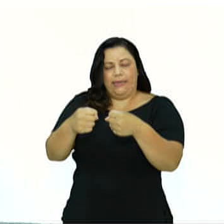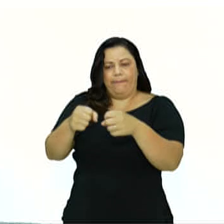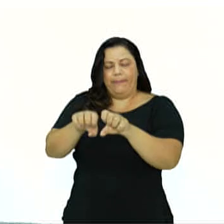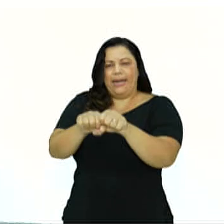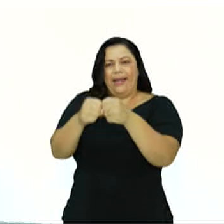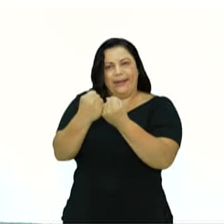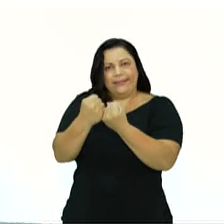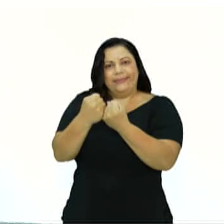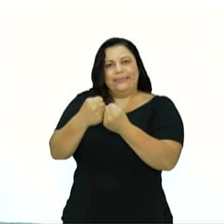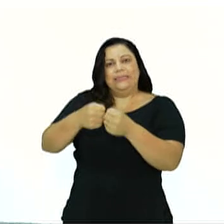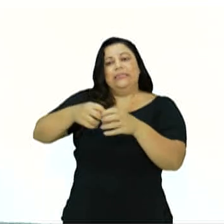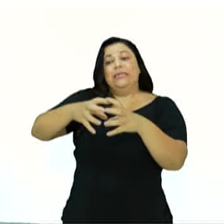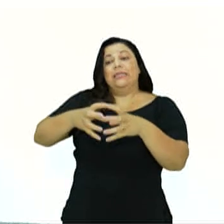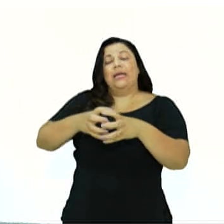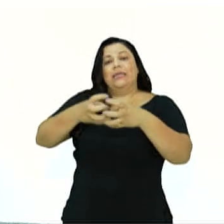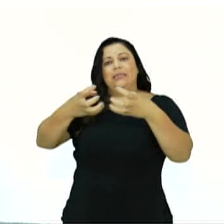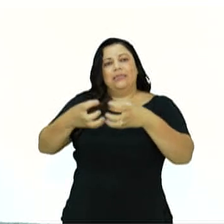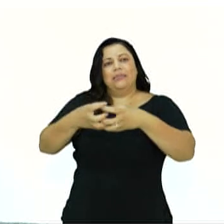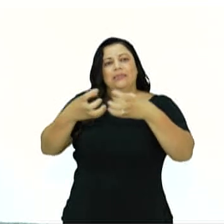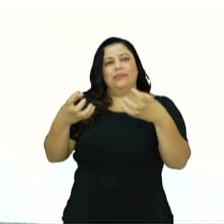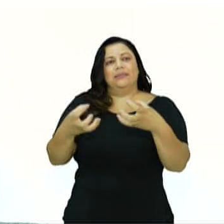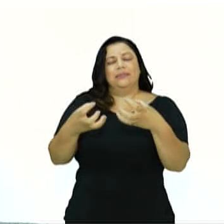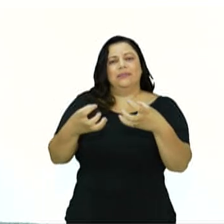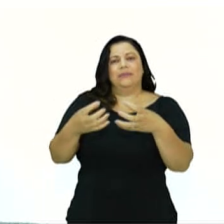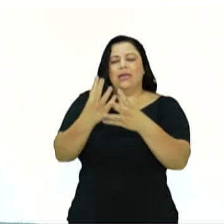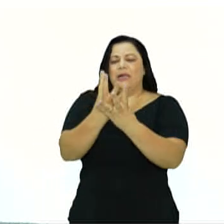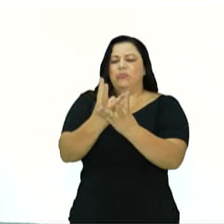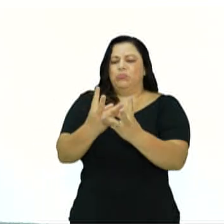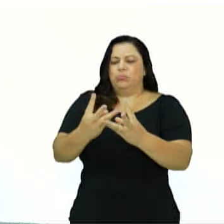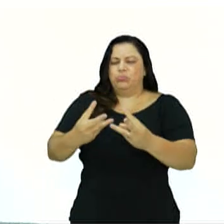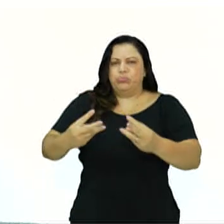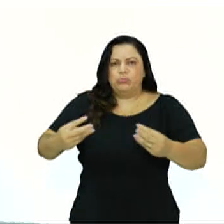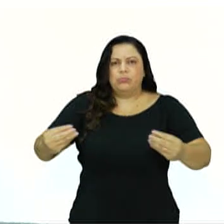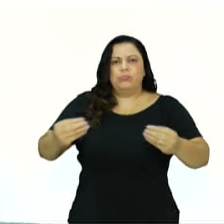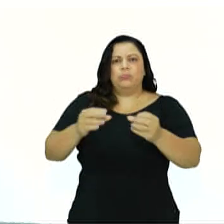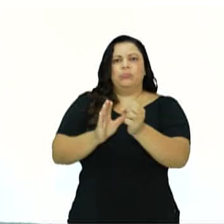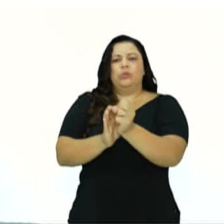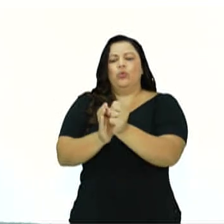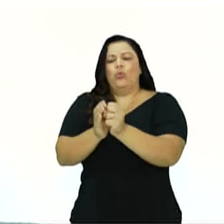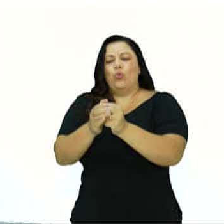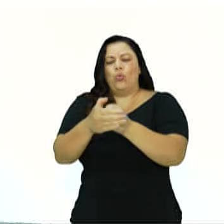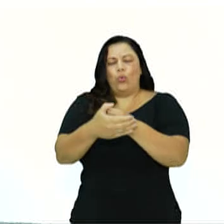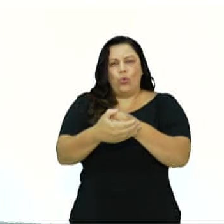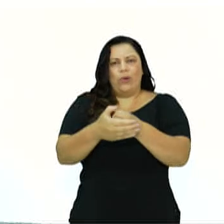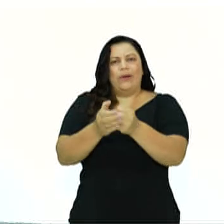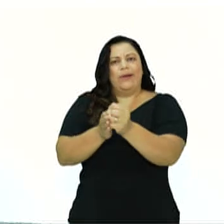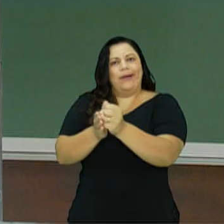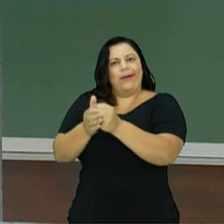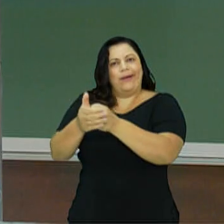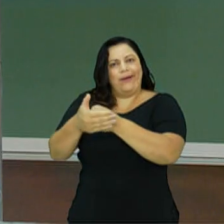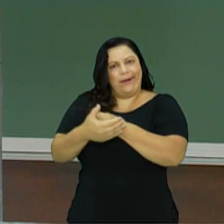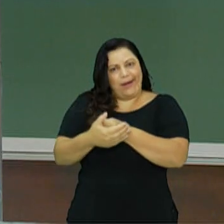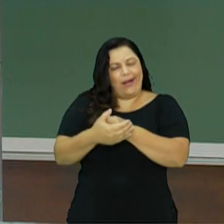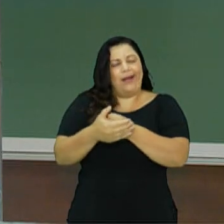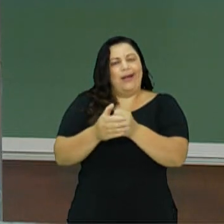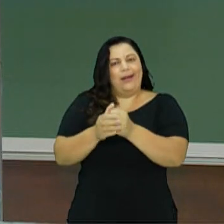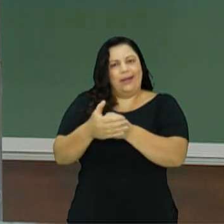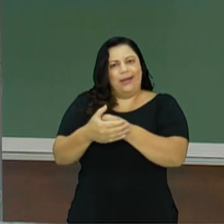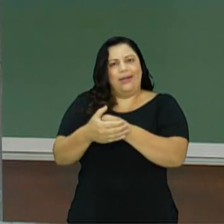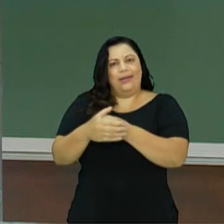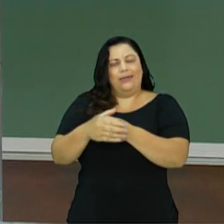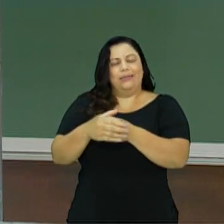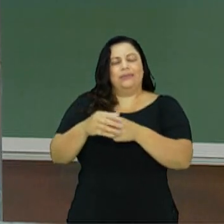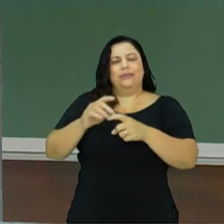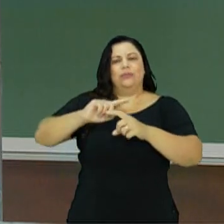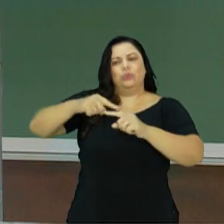o osteoclasto faz a degeneração, né, desse colágeno que formou ali, que estava formando, né, que depois vai formar a calcificação e